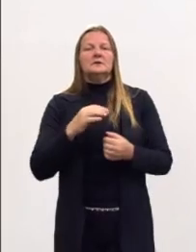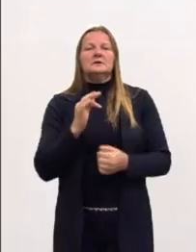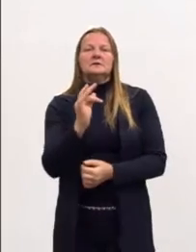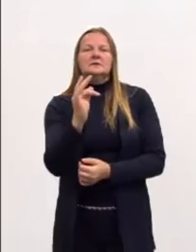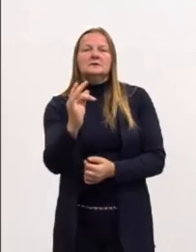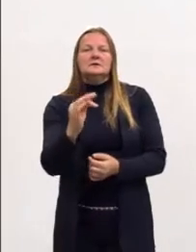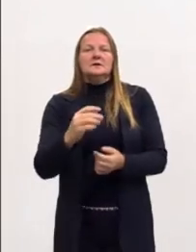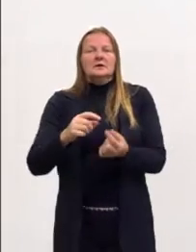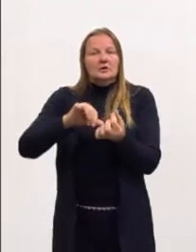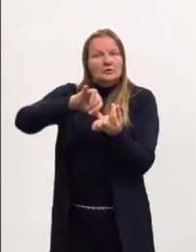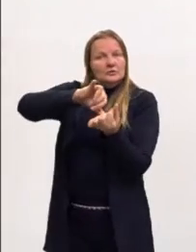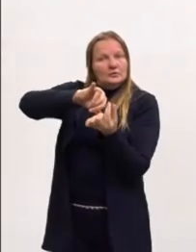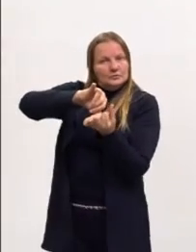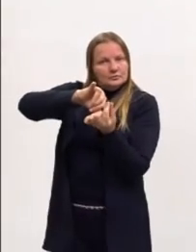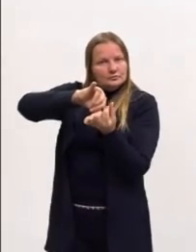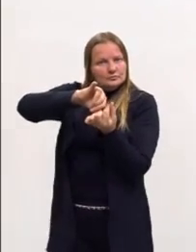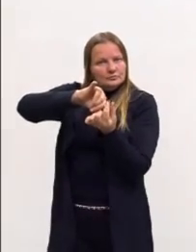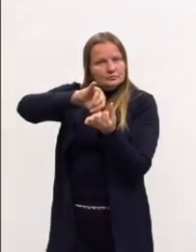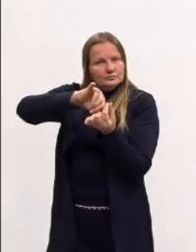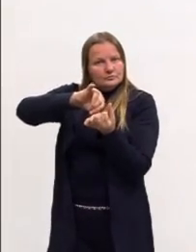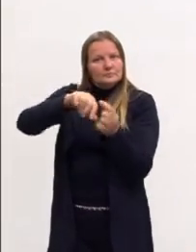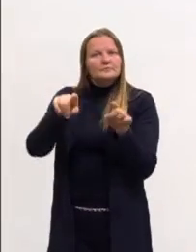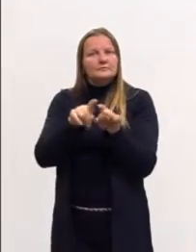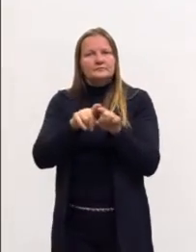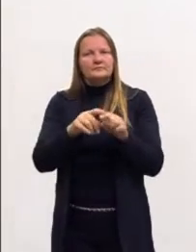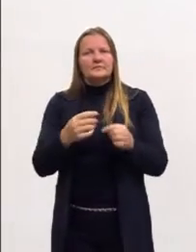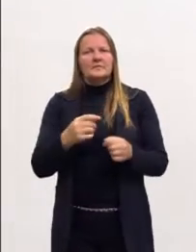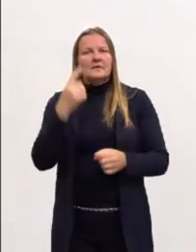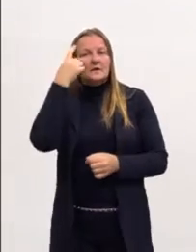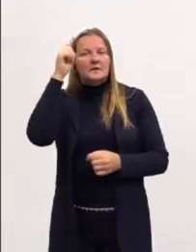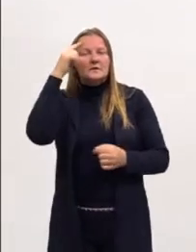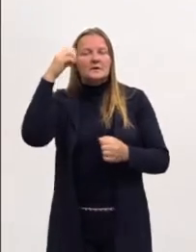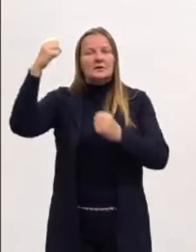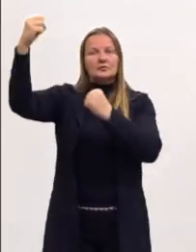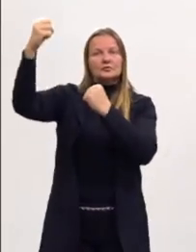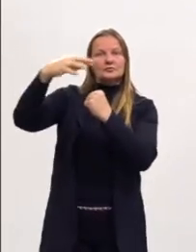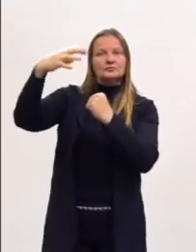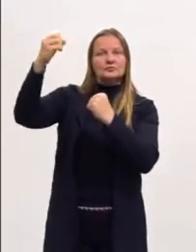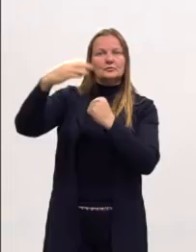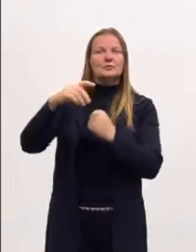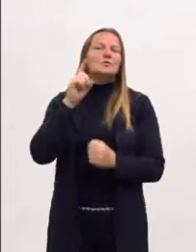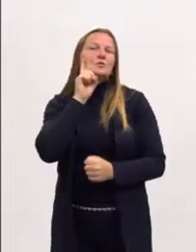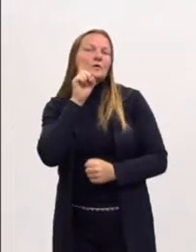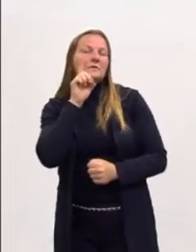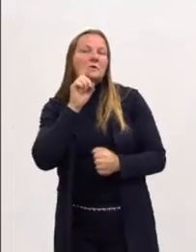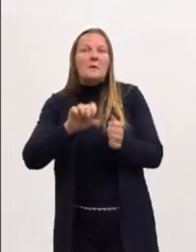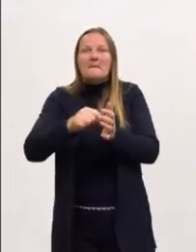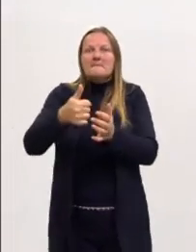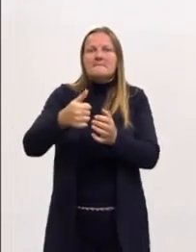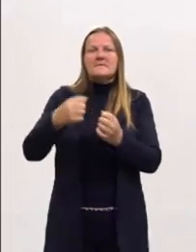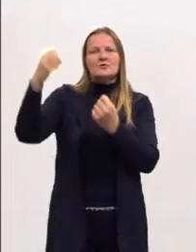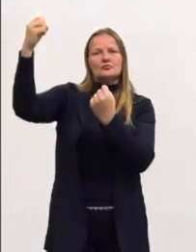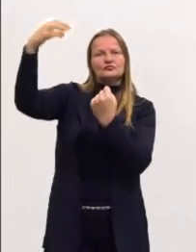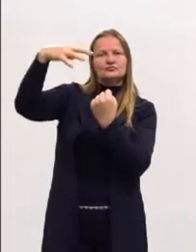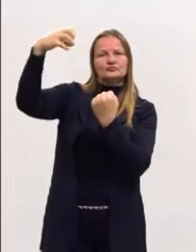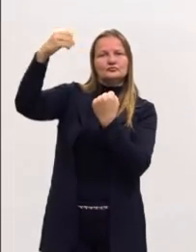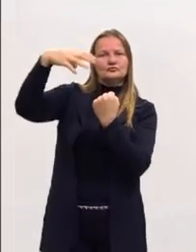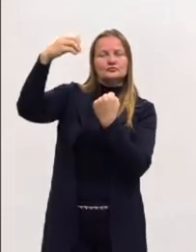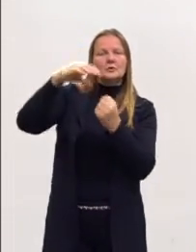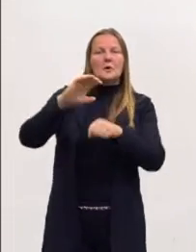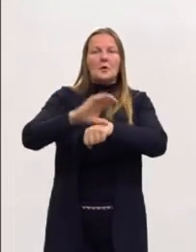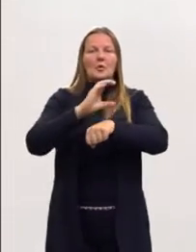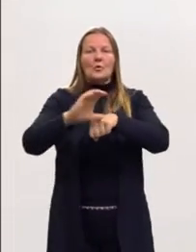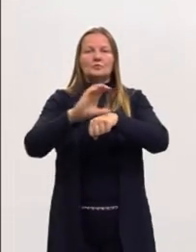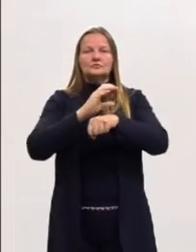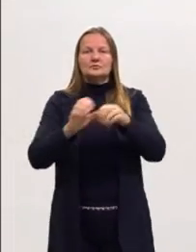perspectiva capitalista né também já com essa questão das ideias iluministas tanto é que os americanos são os primeiros a colocar a primeira